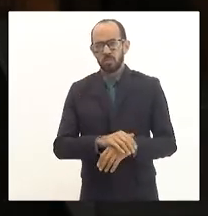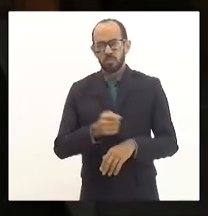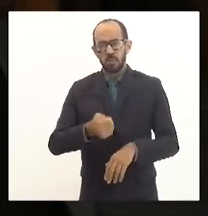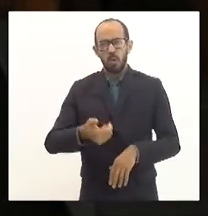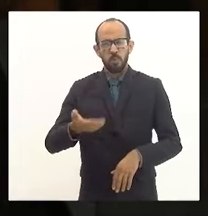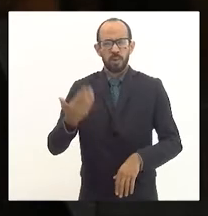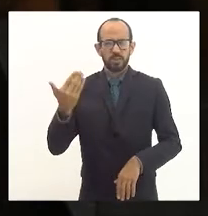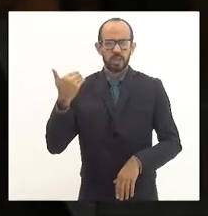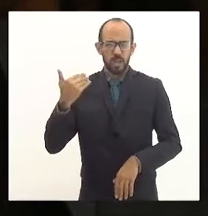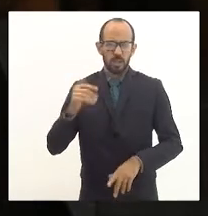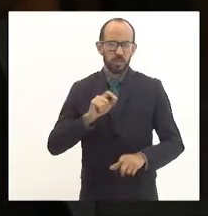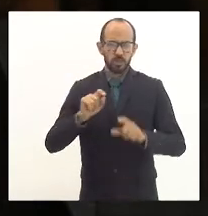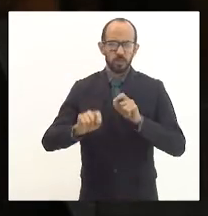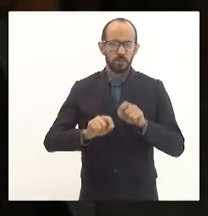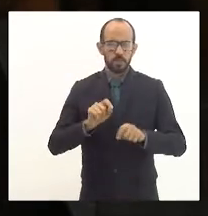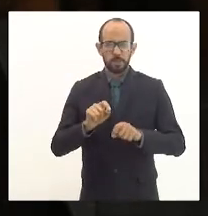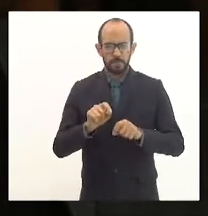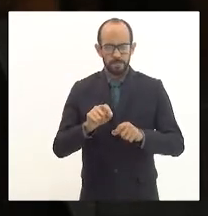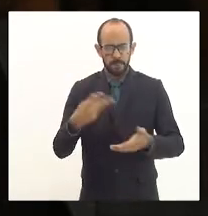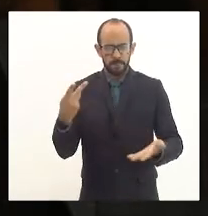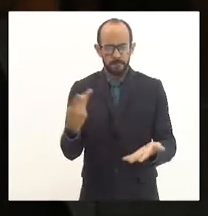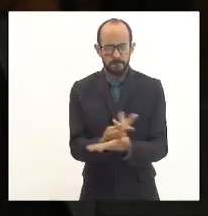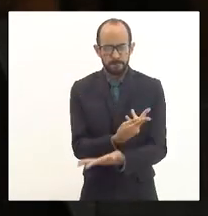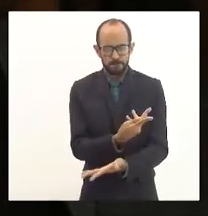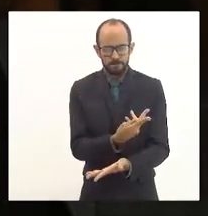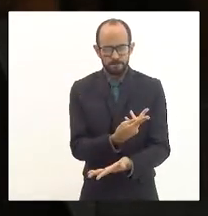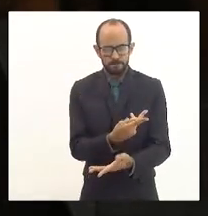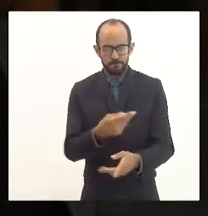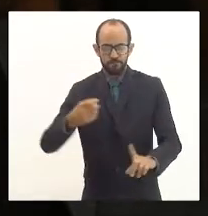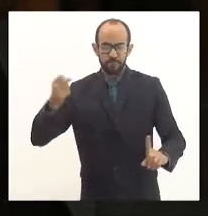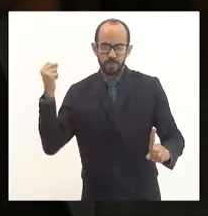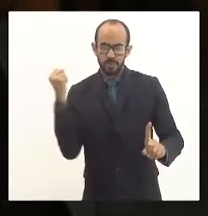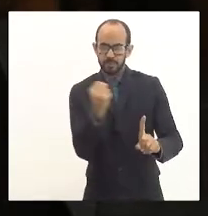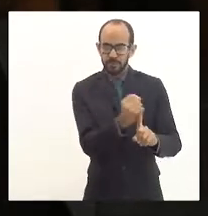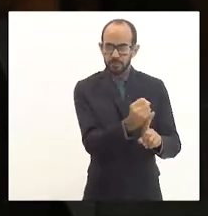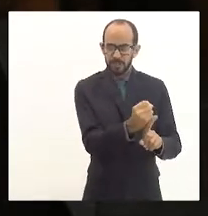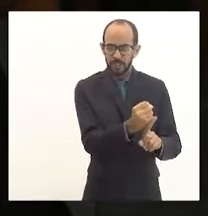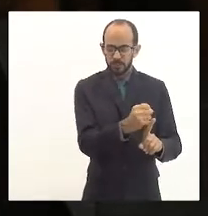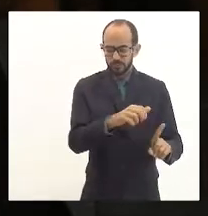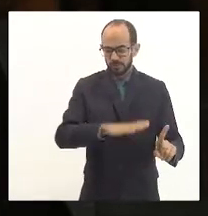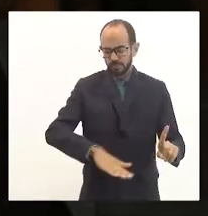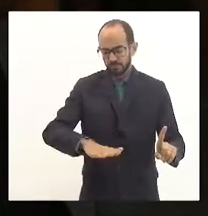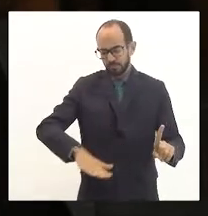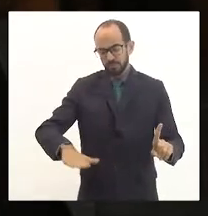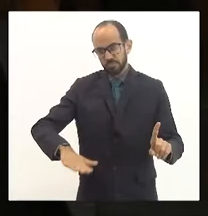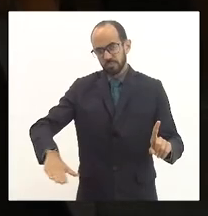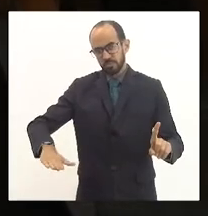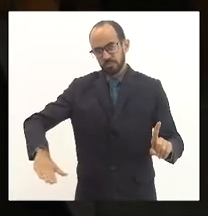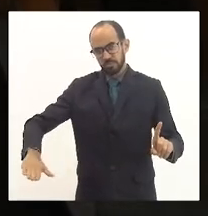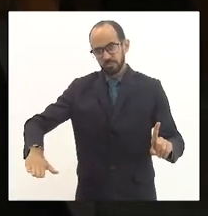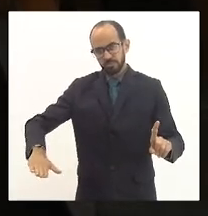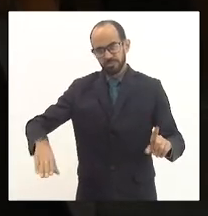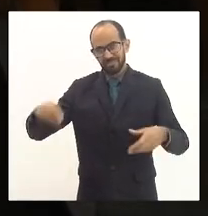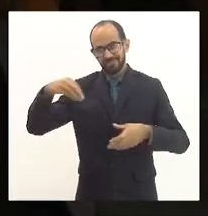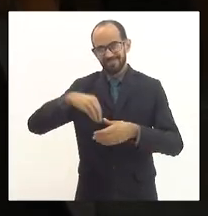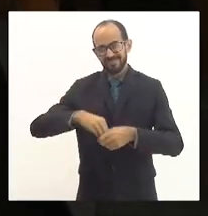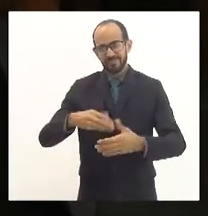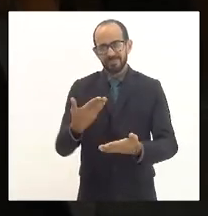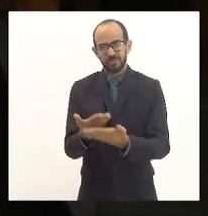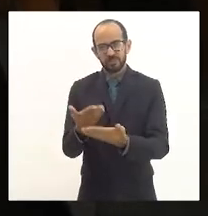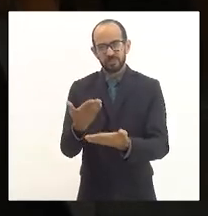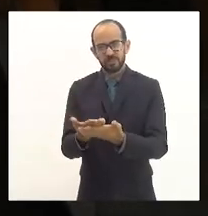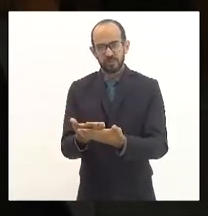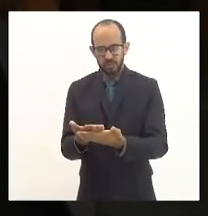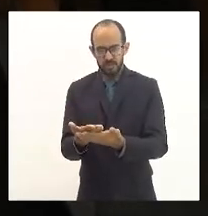recentemente assassinato de crianças em escolas